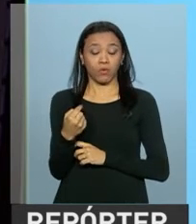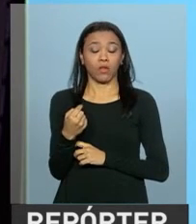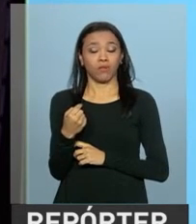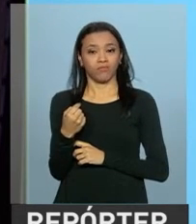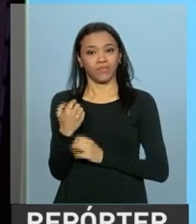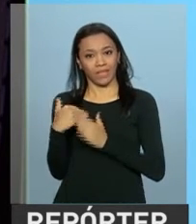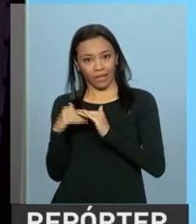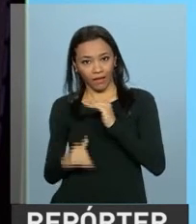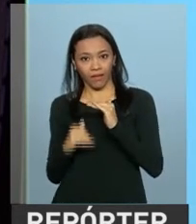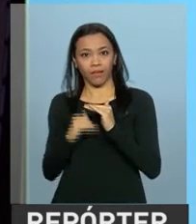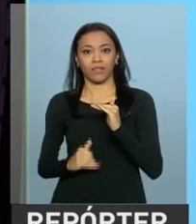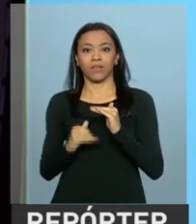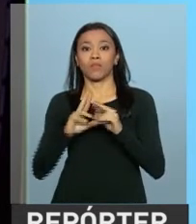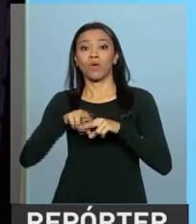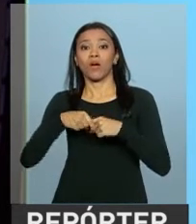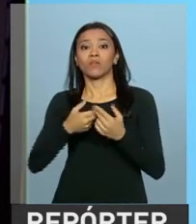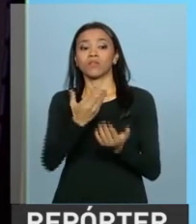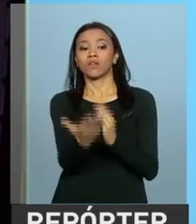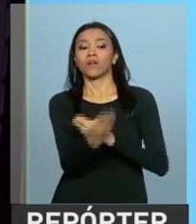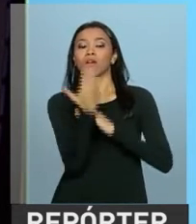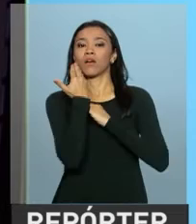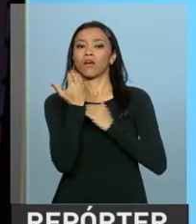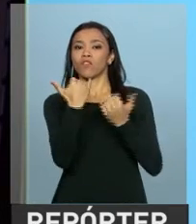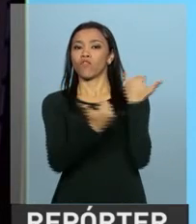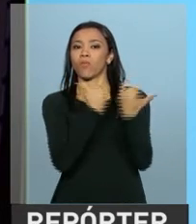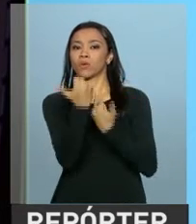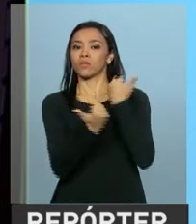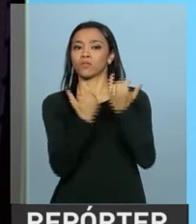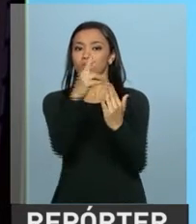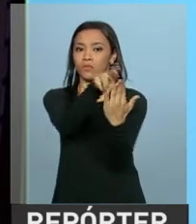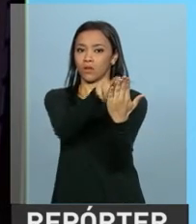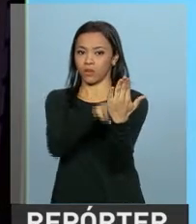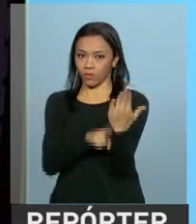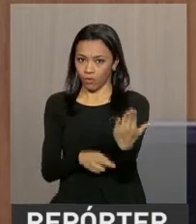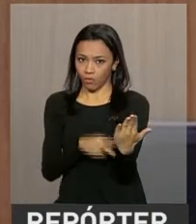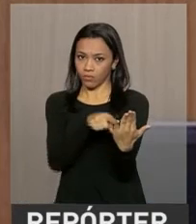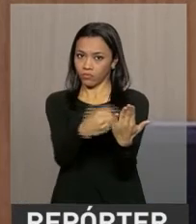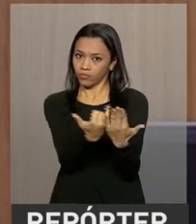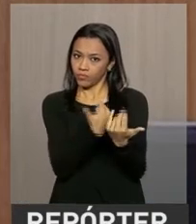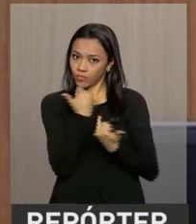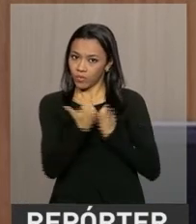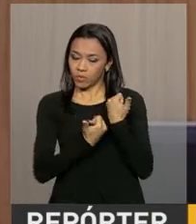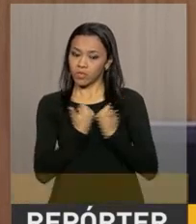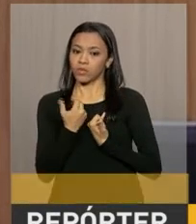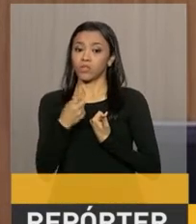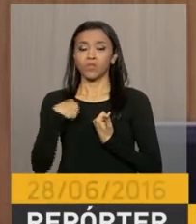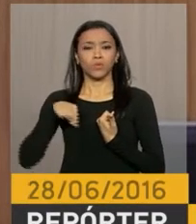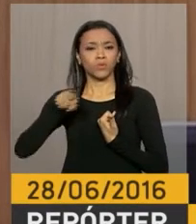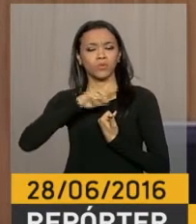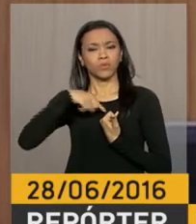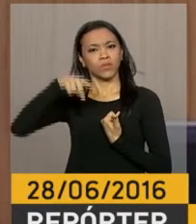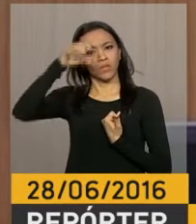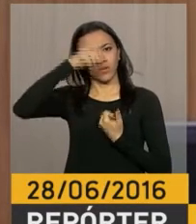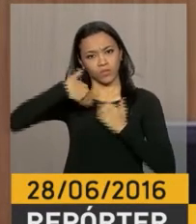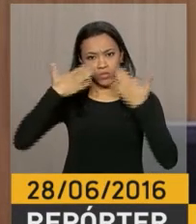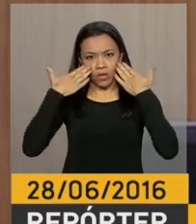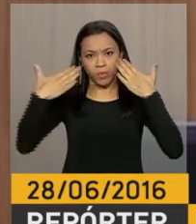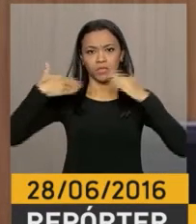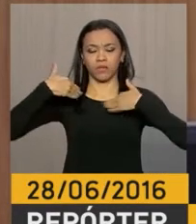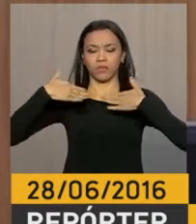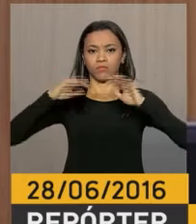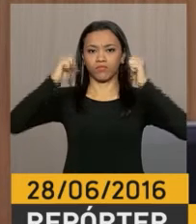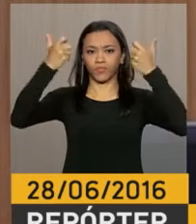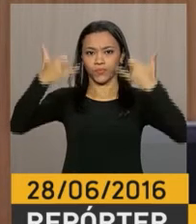do relatório anterior de um crescimento de 0,2%. Todas essas condições que nós estamos vendo aí, e como eu mostrei